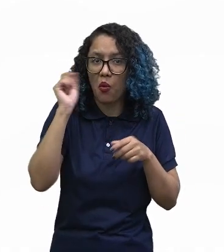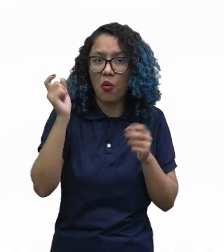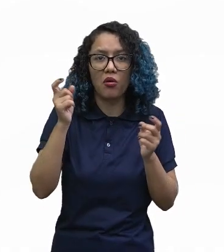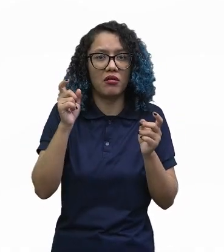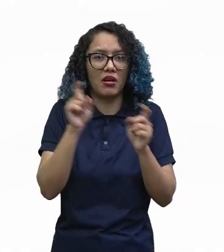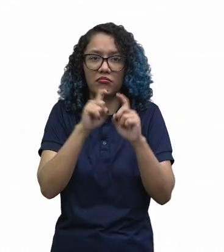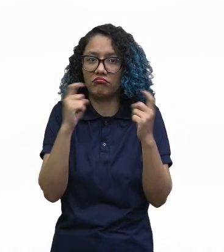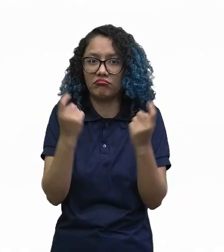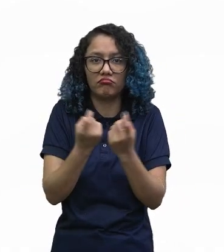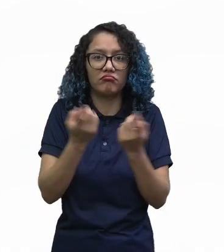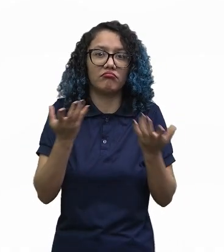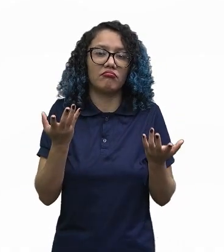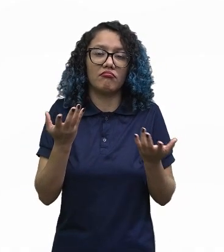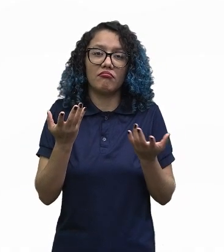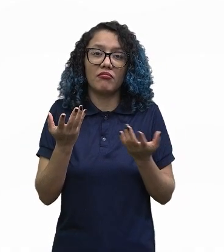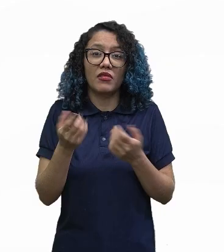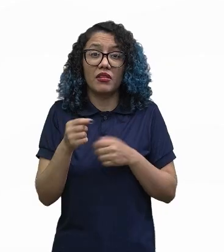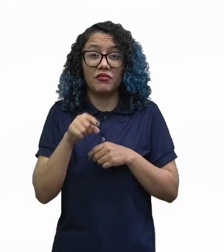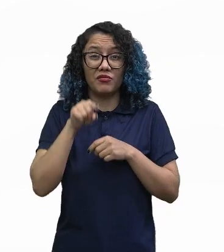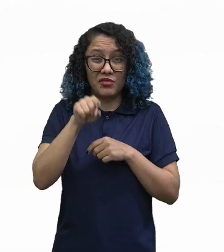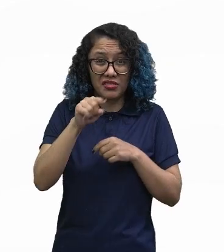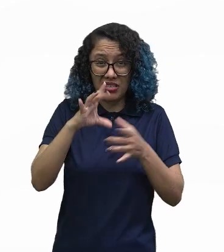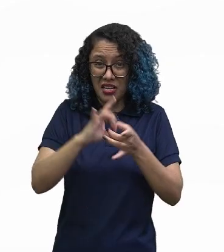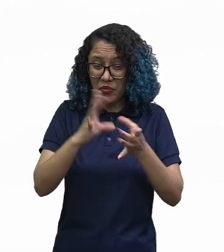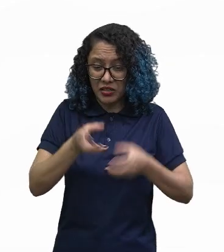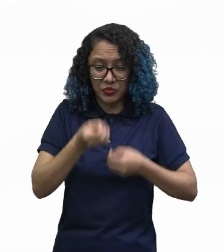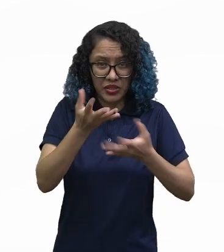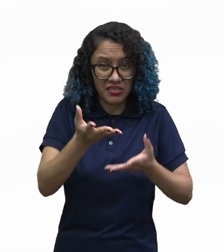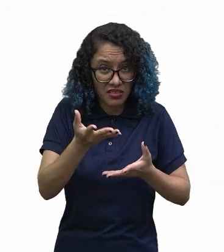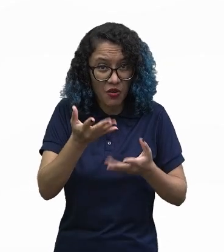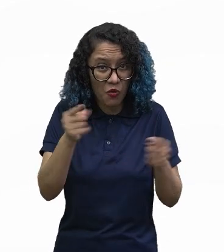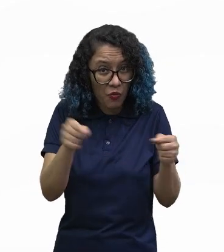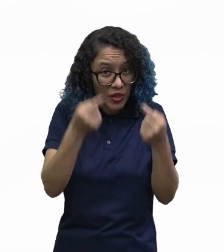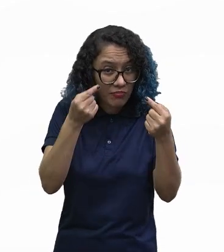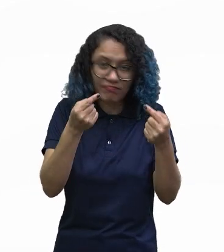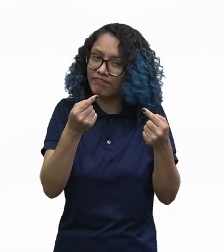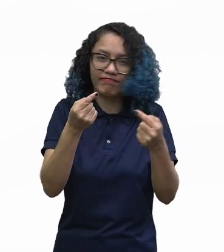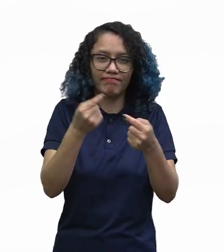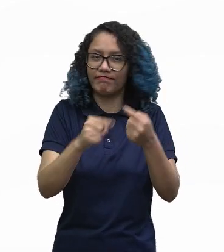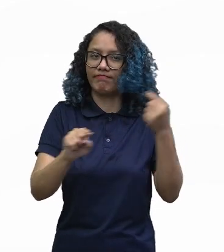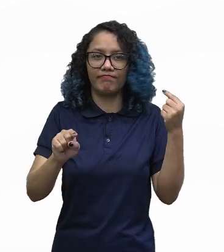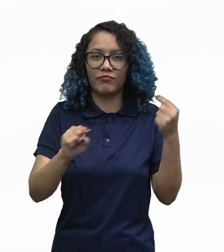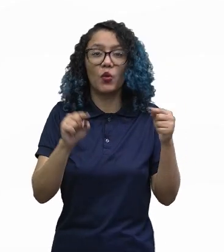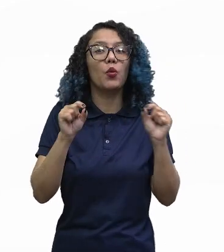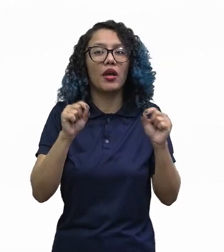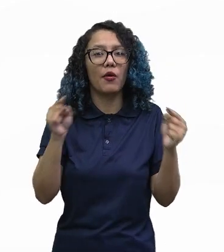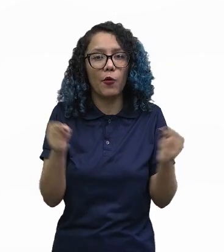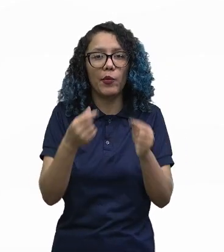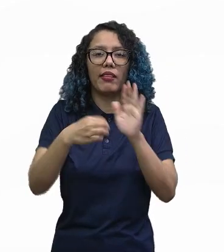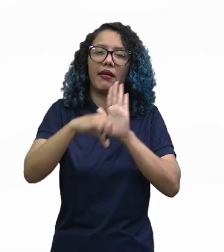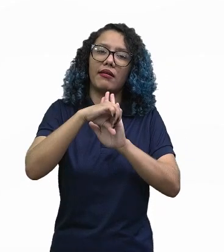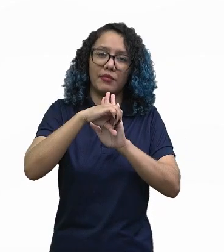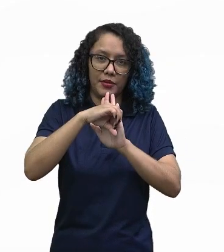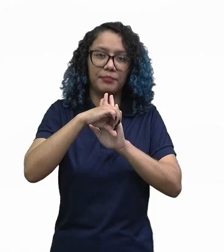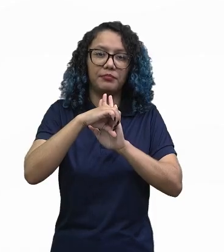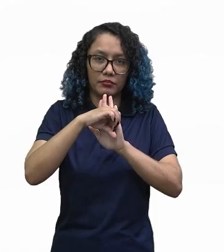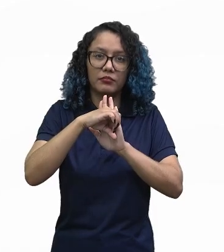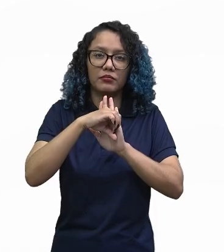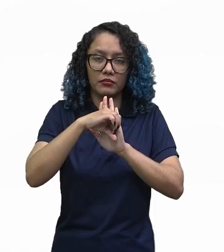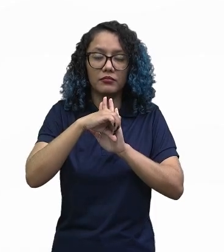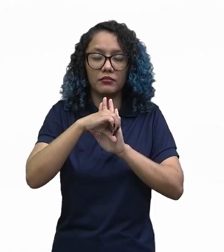você já não está mais exercendo a sua liberdade de expressão. Você está cometendo crimes.